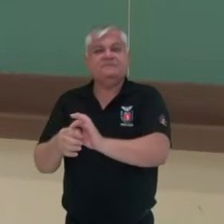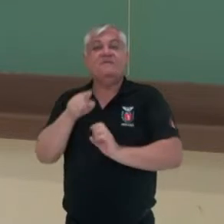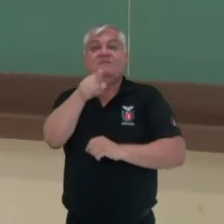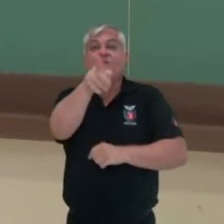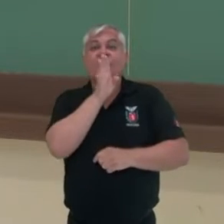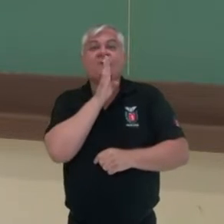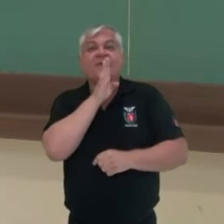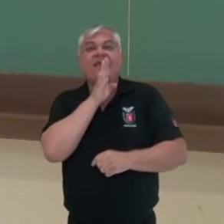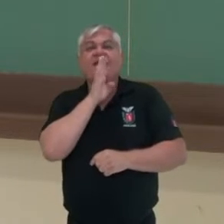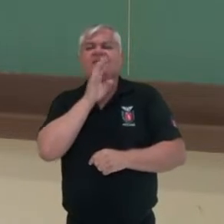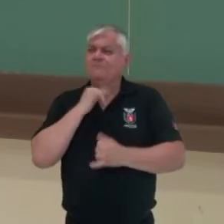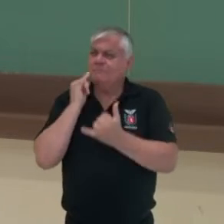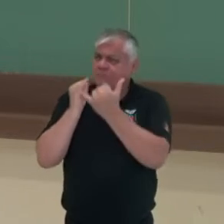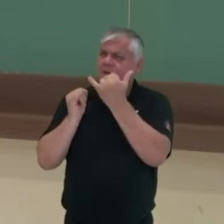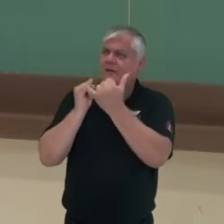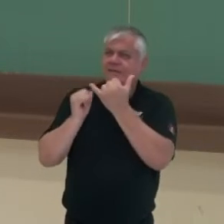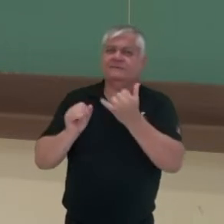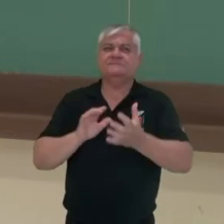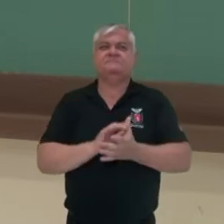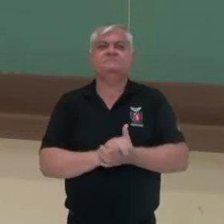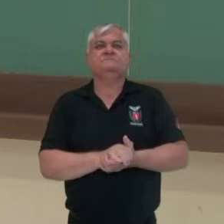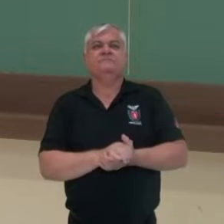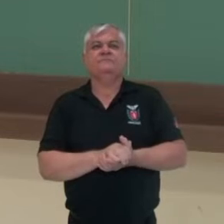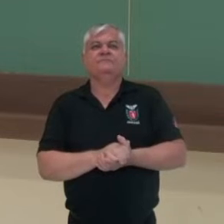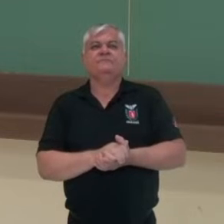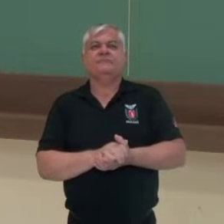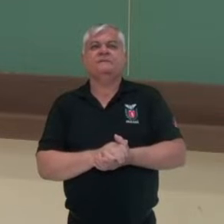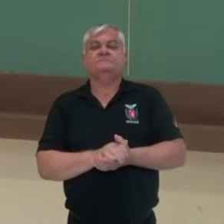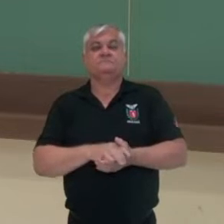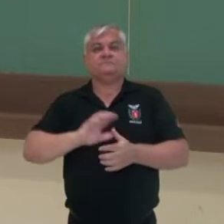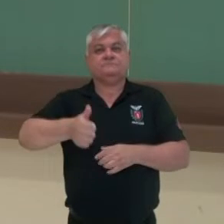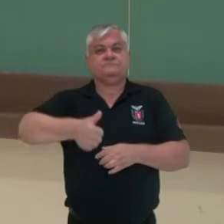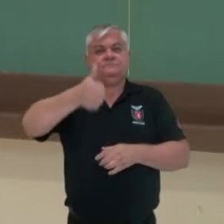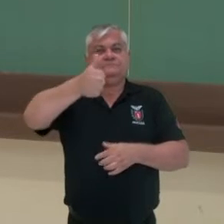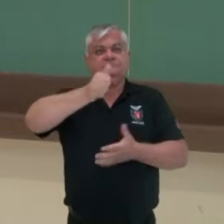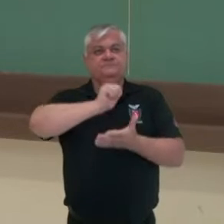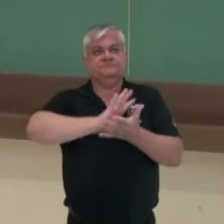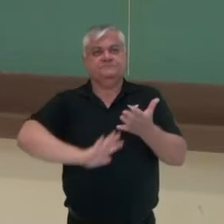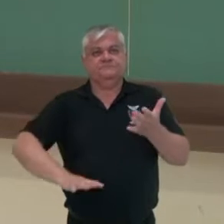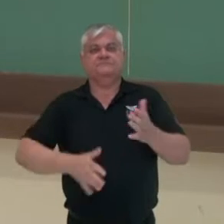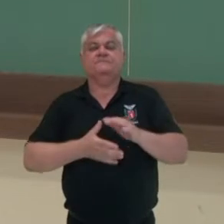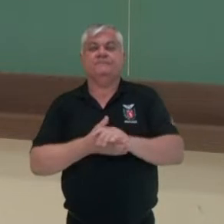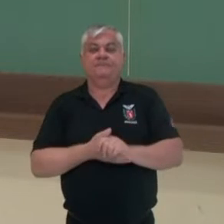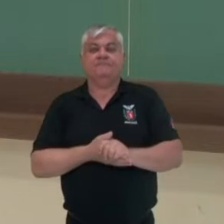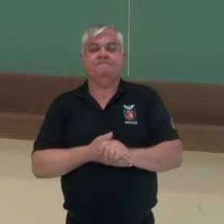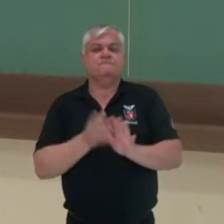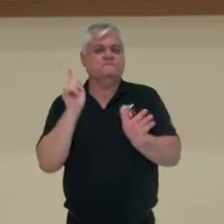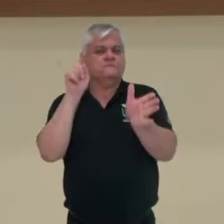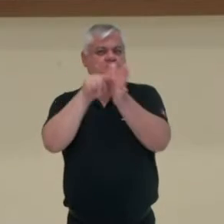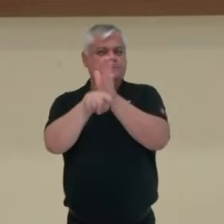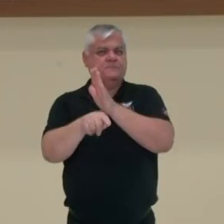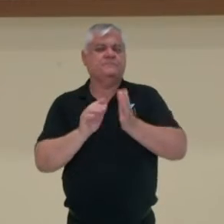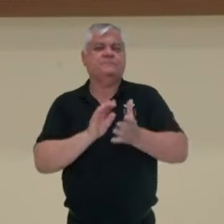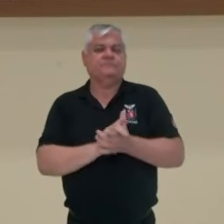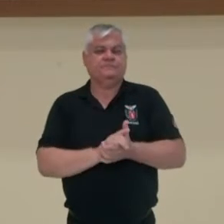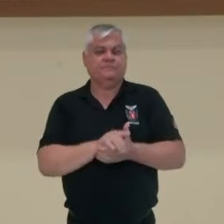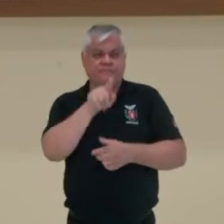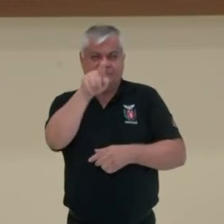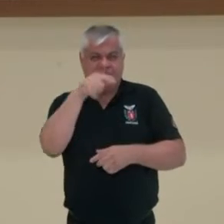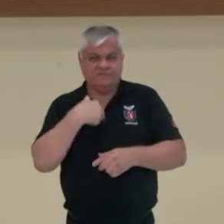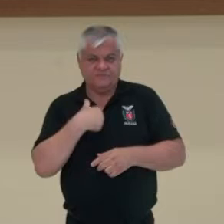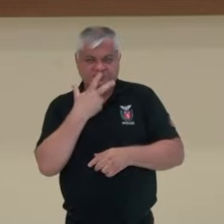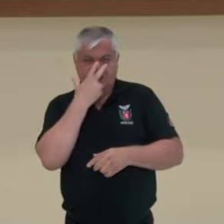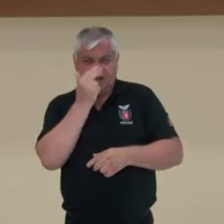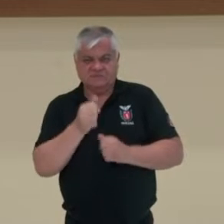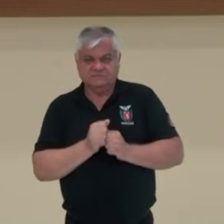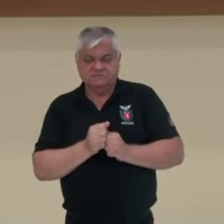vocês conhecem, também é legal. E a gente chega no nosso primeiro exercício. E a pergunta é, você acha que essas